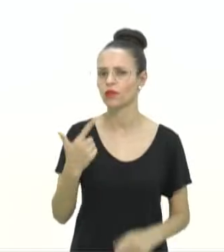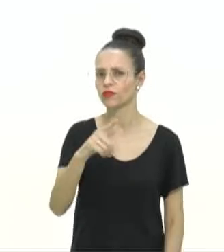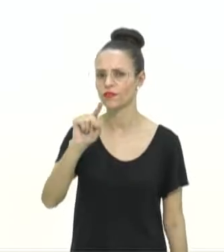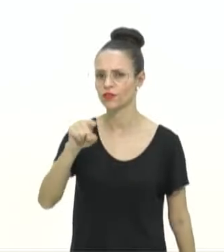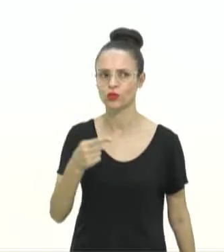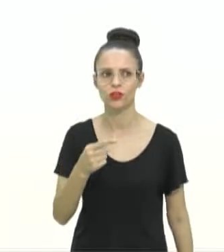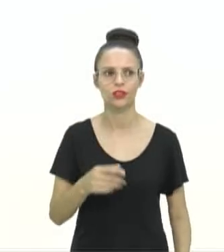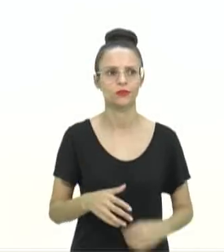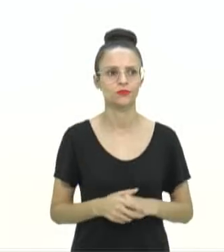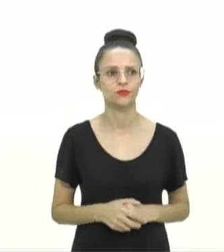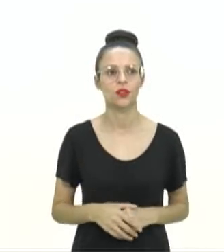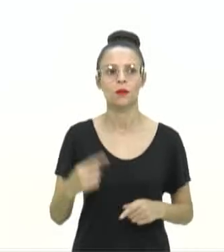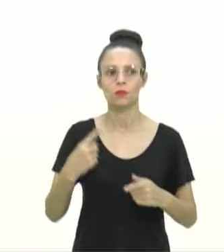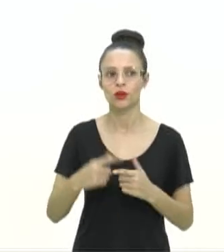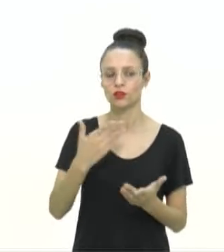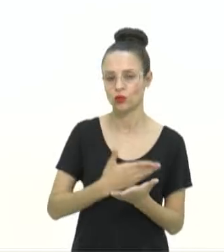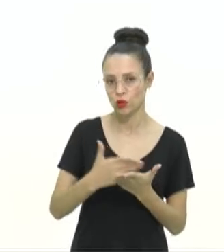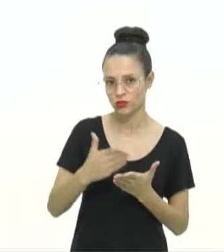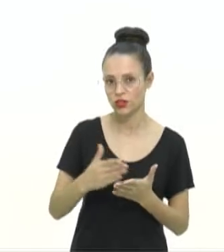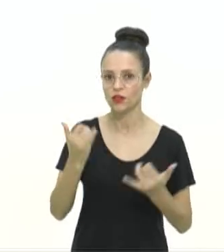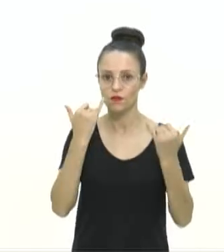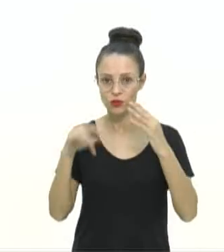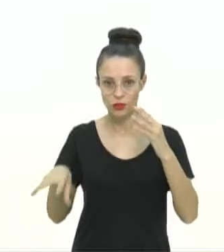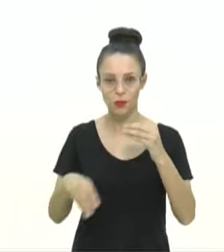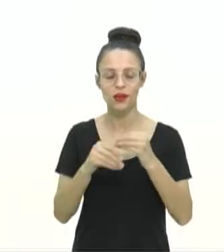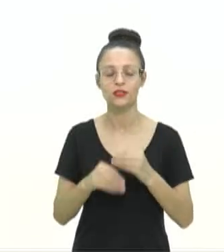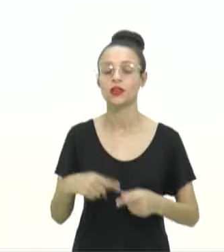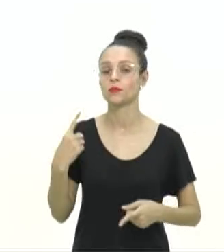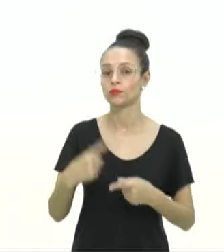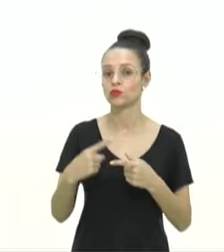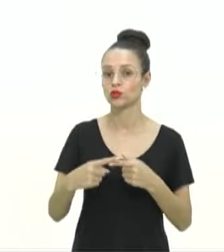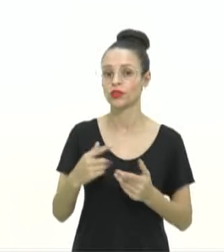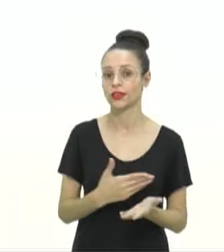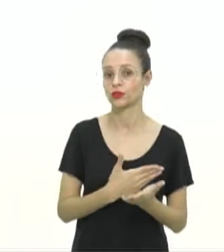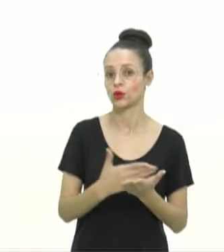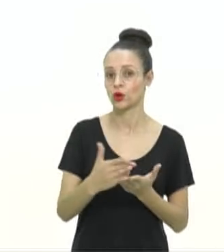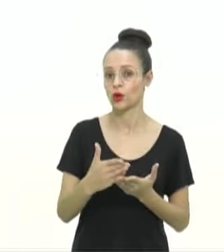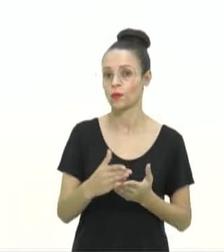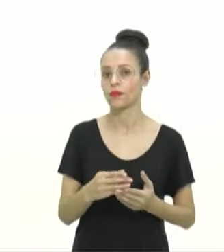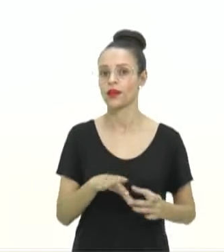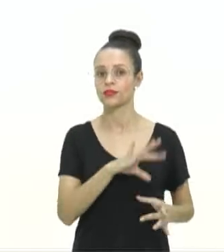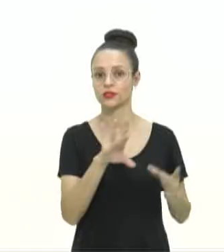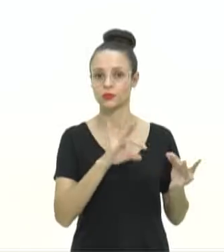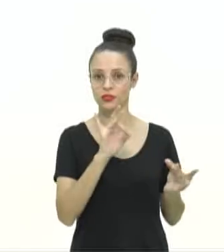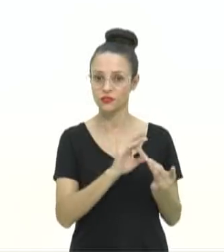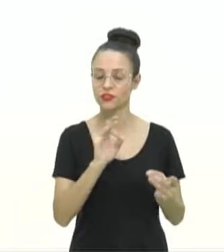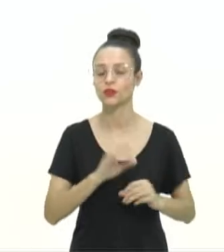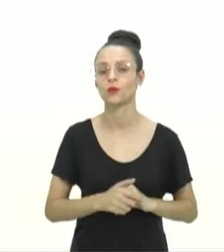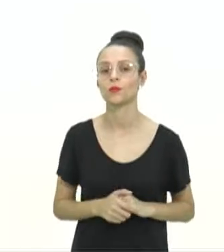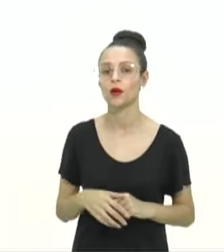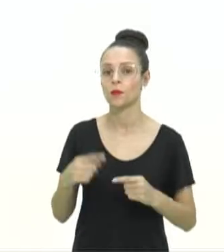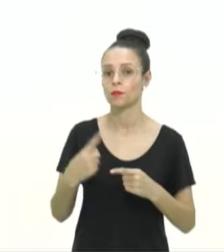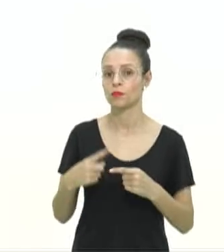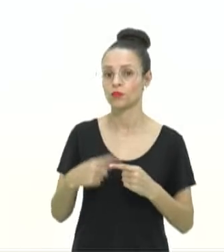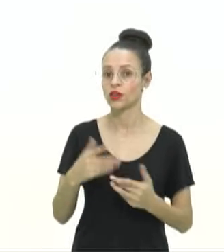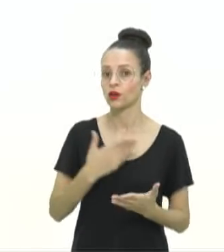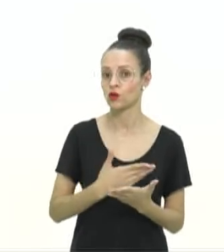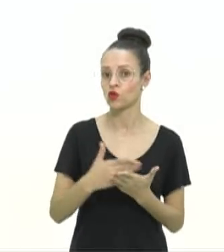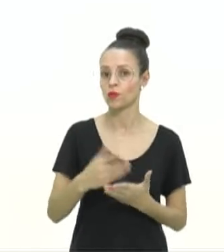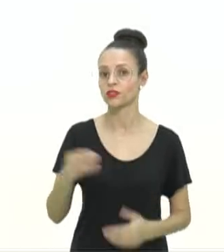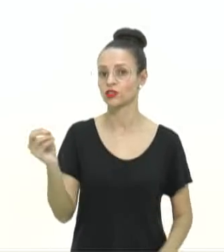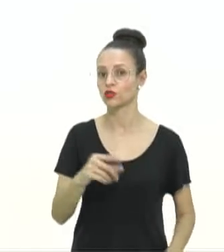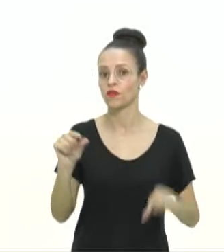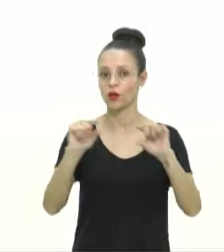tem vírgula? Porque introduz uma informação a mais? Porque introduz uma restrição ou especificação? Porque introduz uma